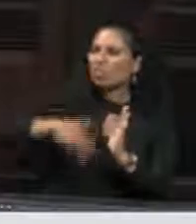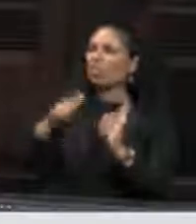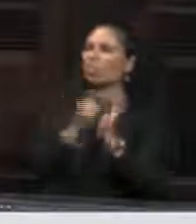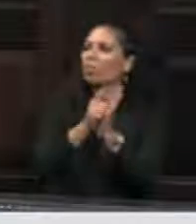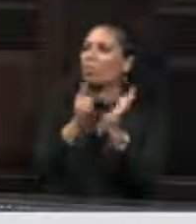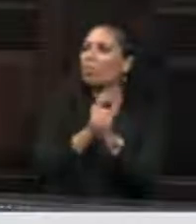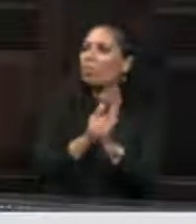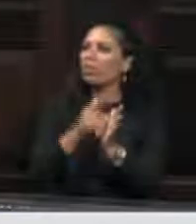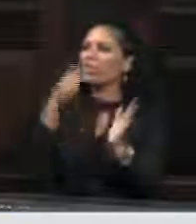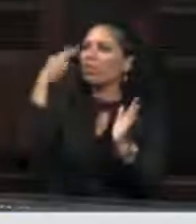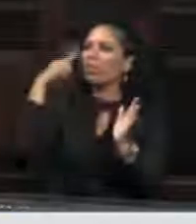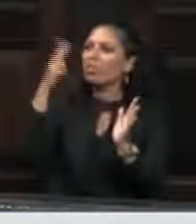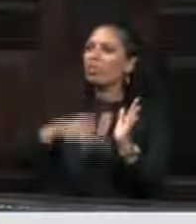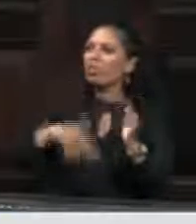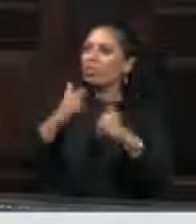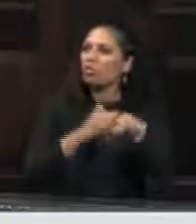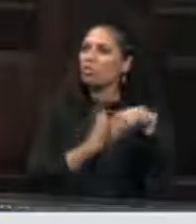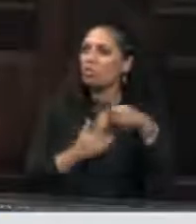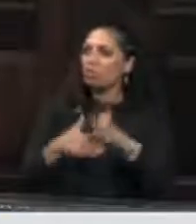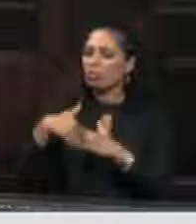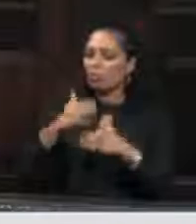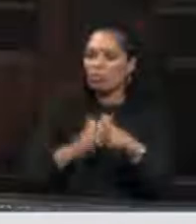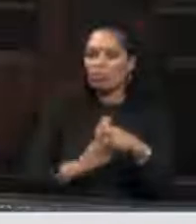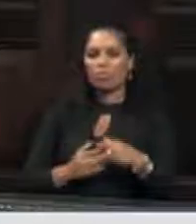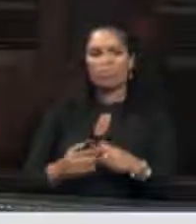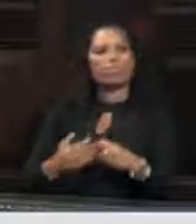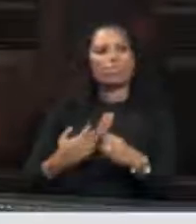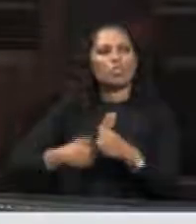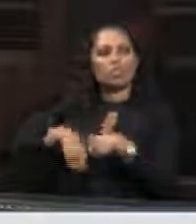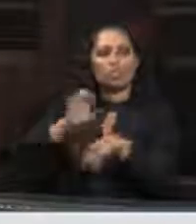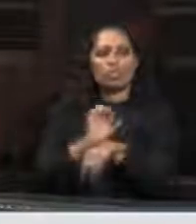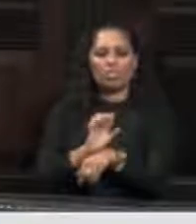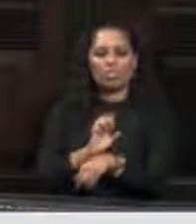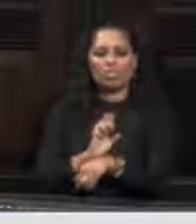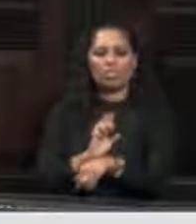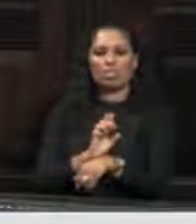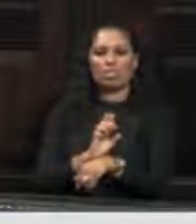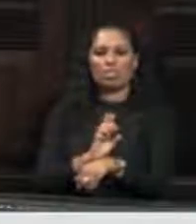dos profissionais que estão aí condenados a morrer daqui a 2 anos.